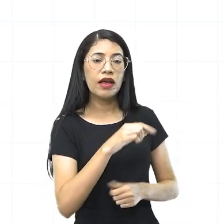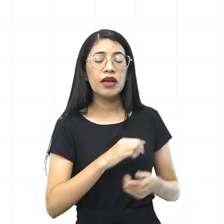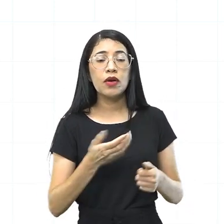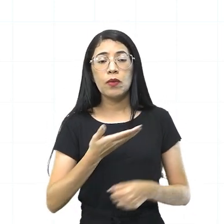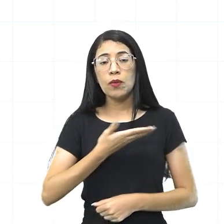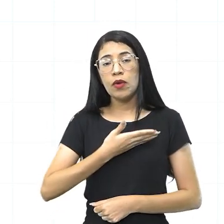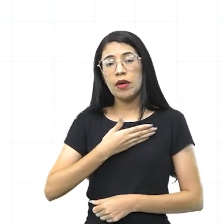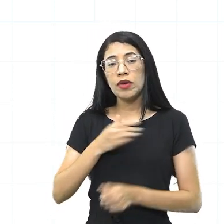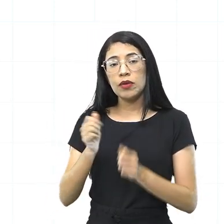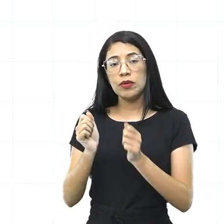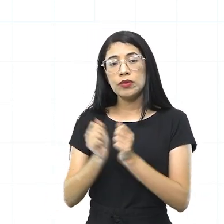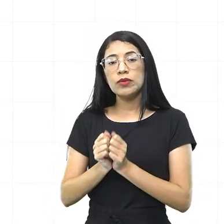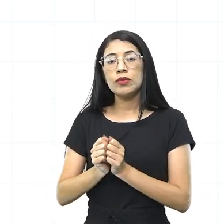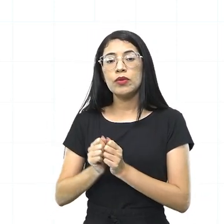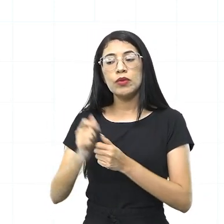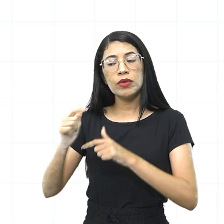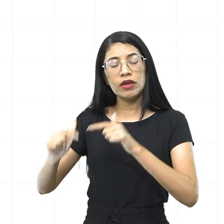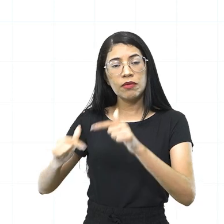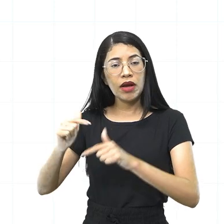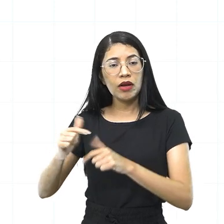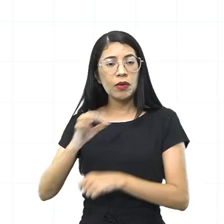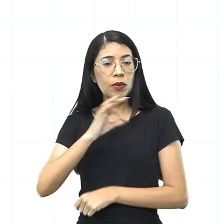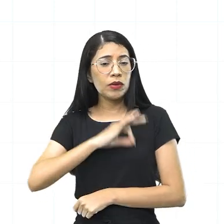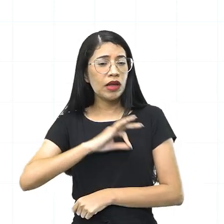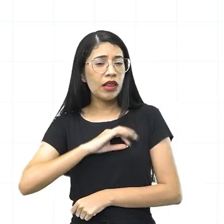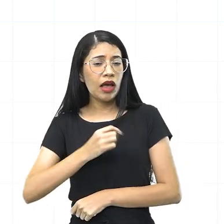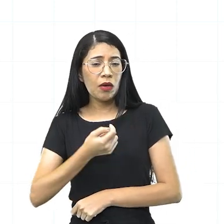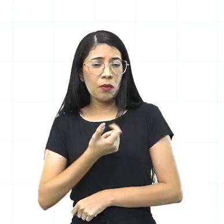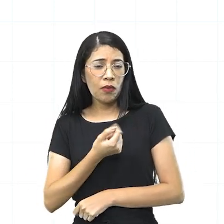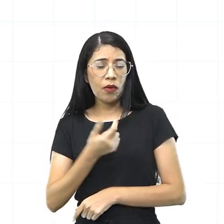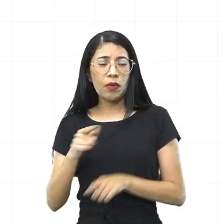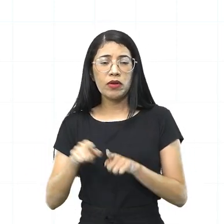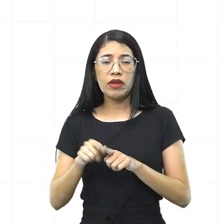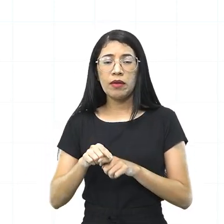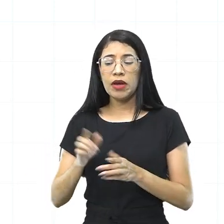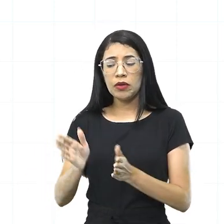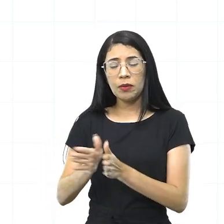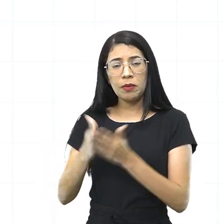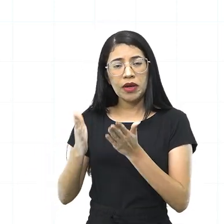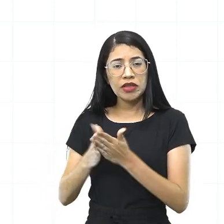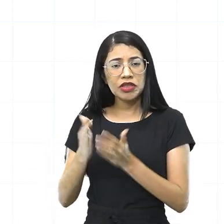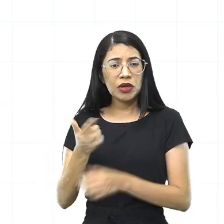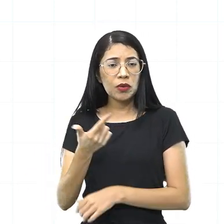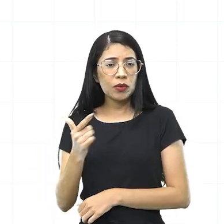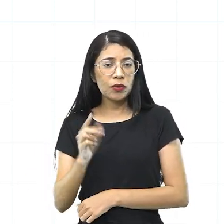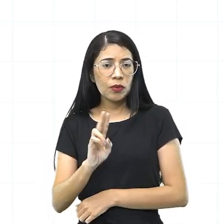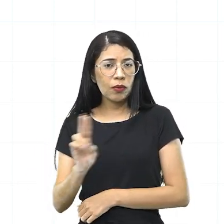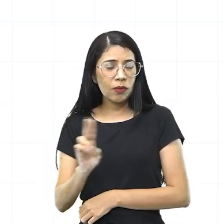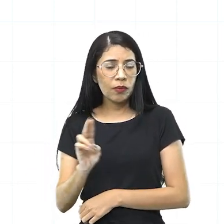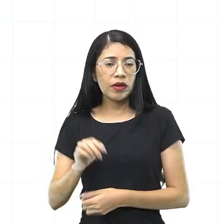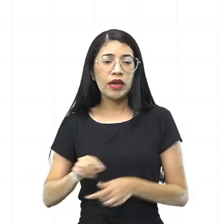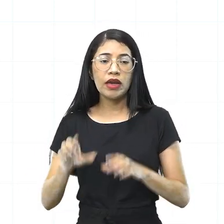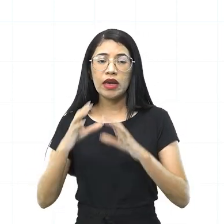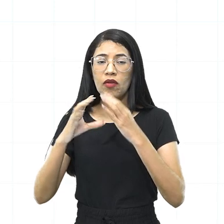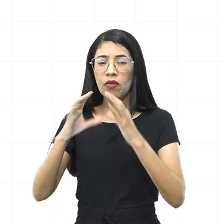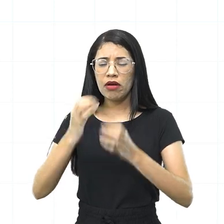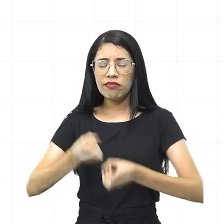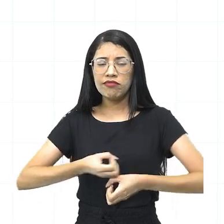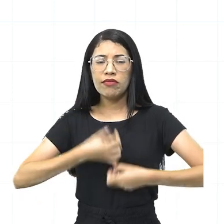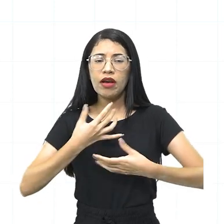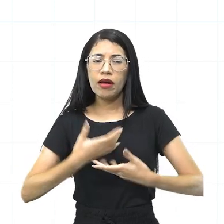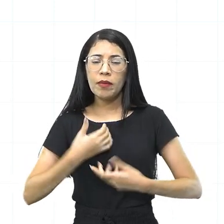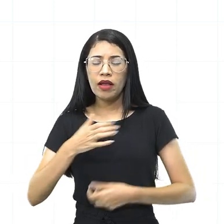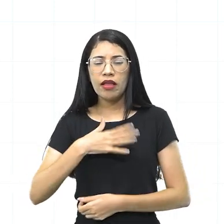que ganha um pobre salário, e do mendigo indigente, e canto com emoção, e meu